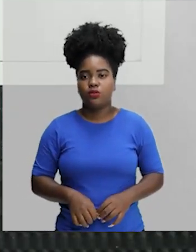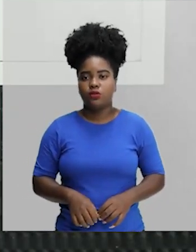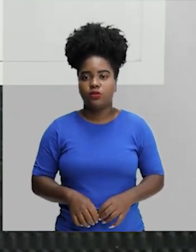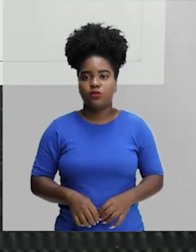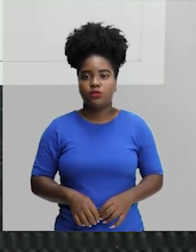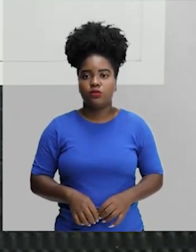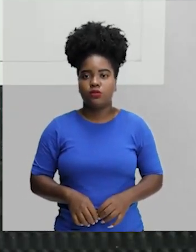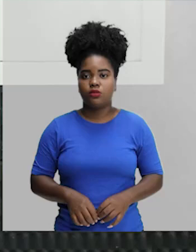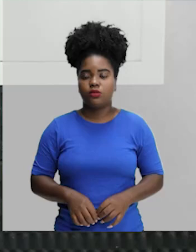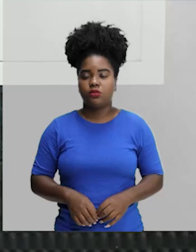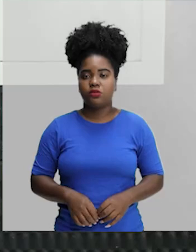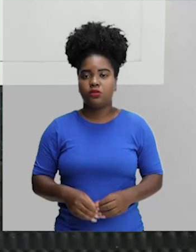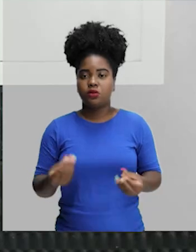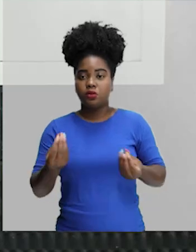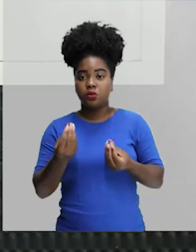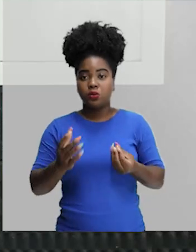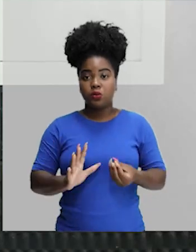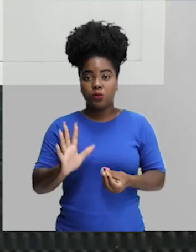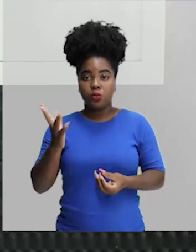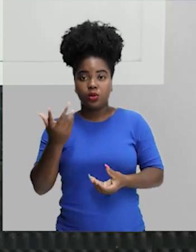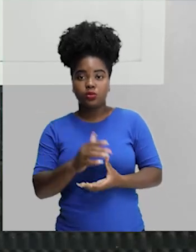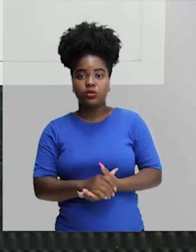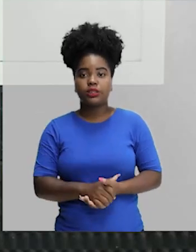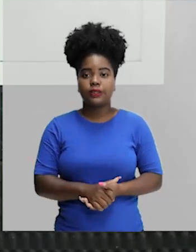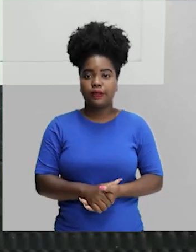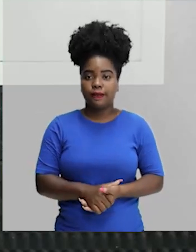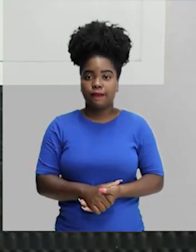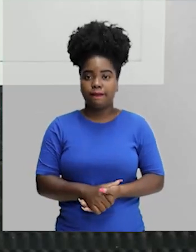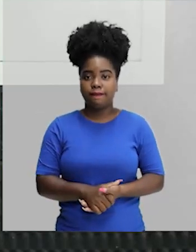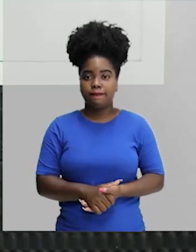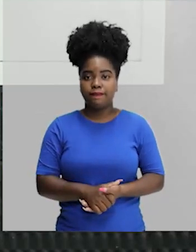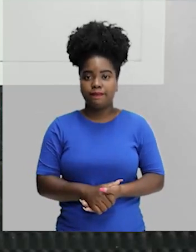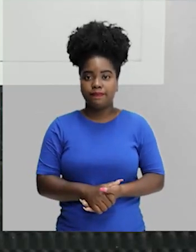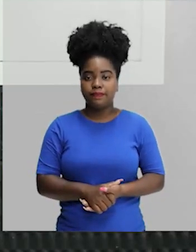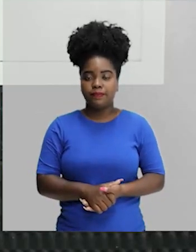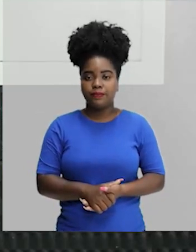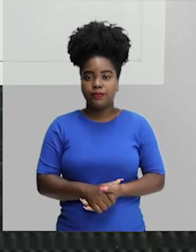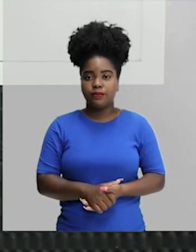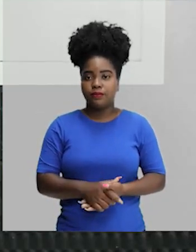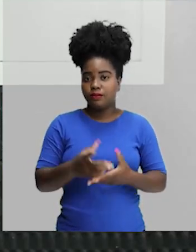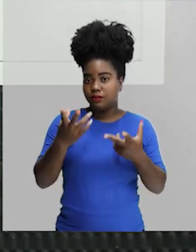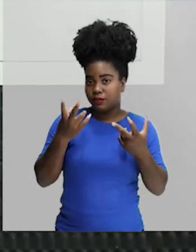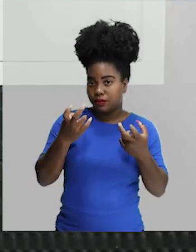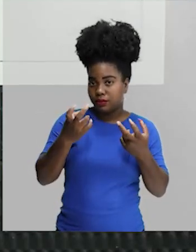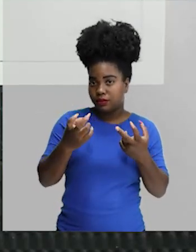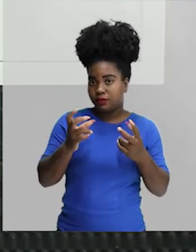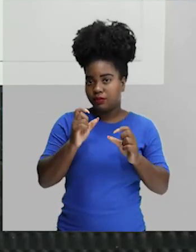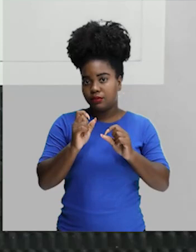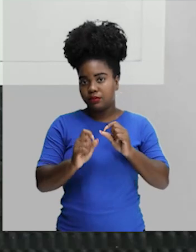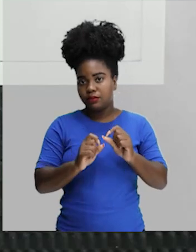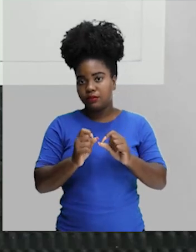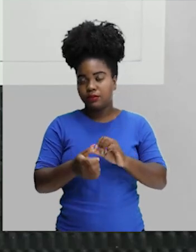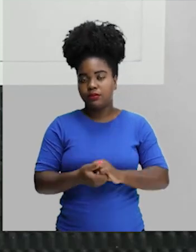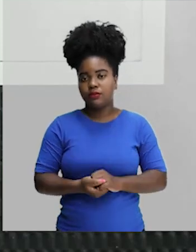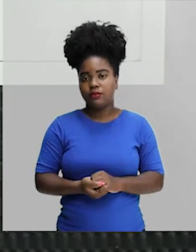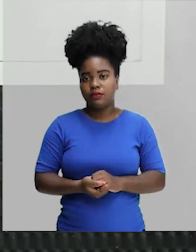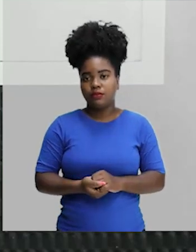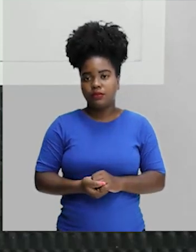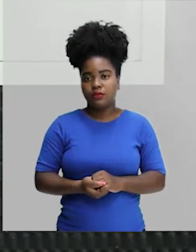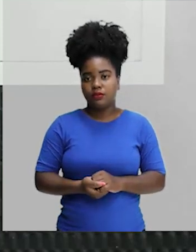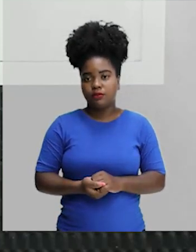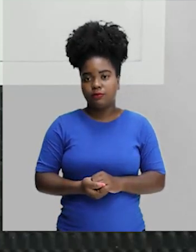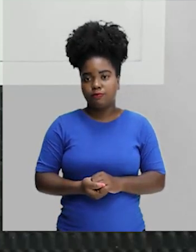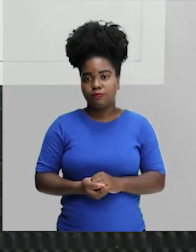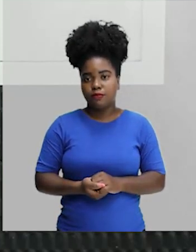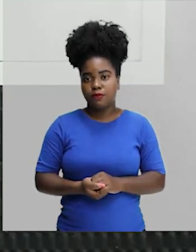Certo? Então, o que vai acontecer aqui, turma? Vamos lá, vamos obter o que é x. Veja que nesse caso, turma, o nosso grau